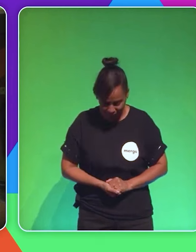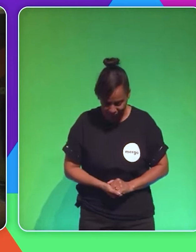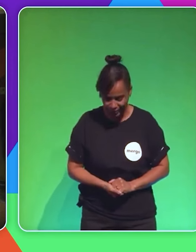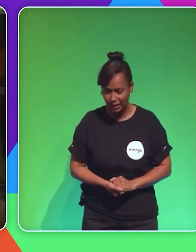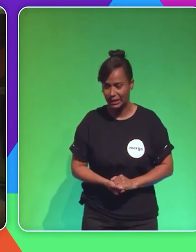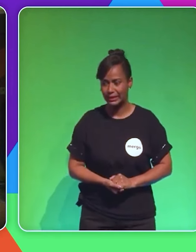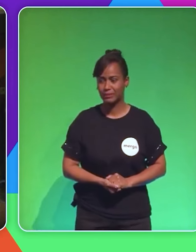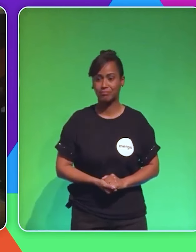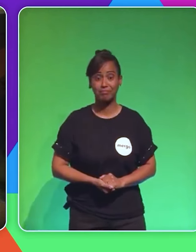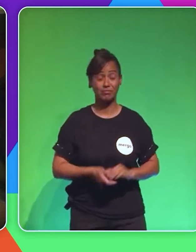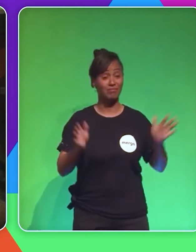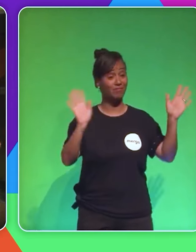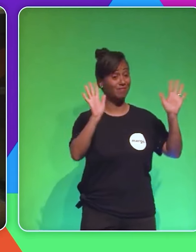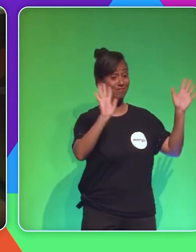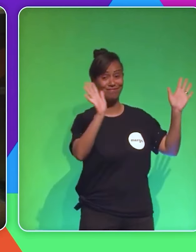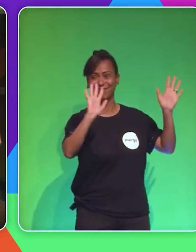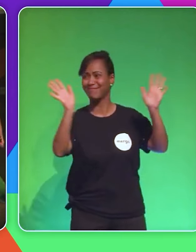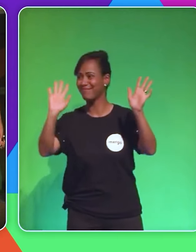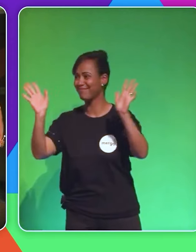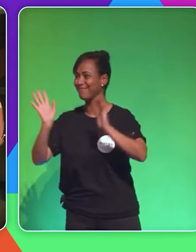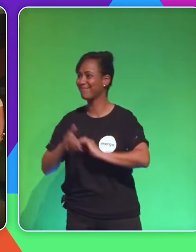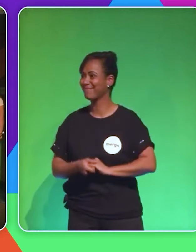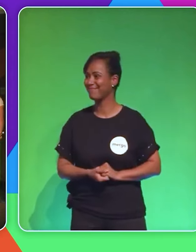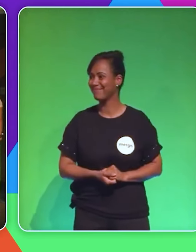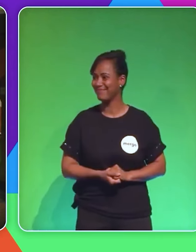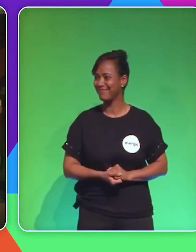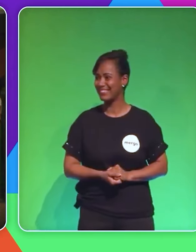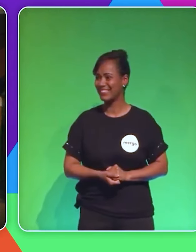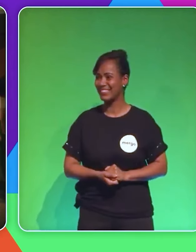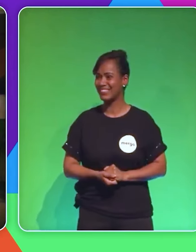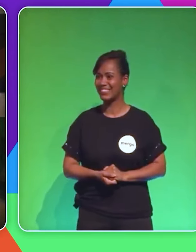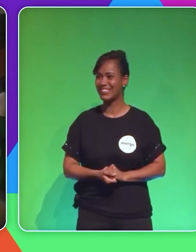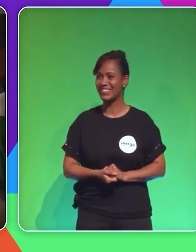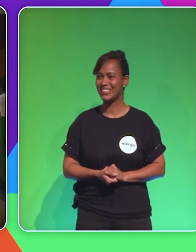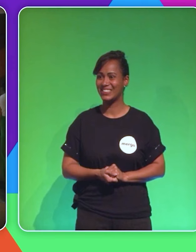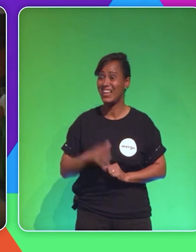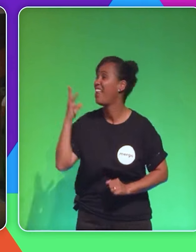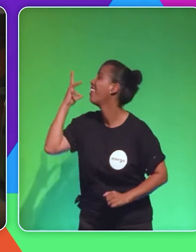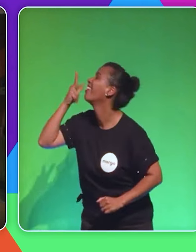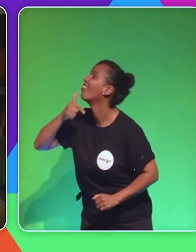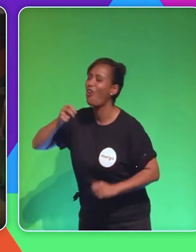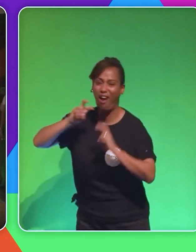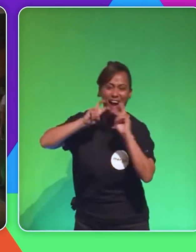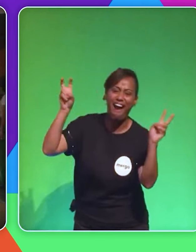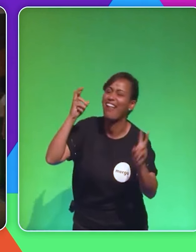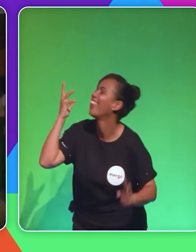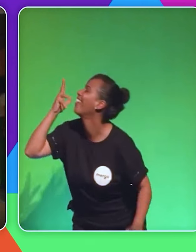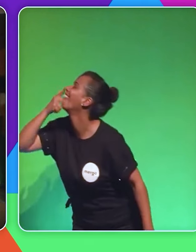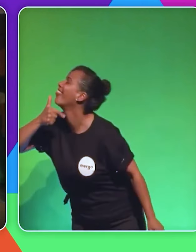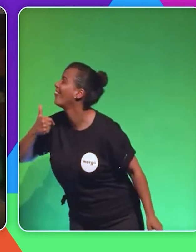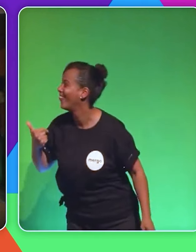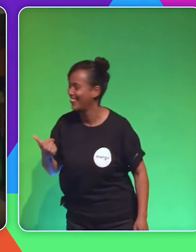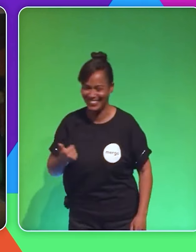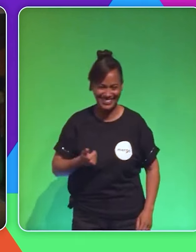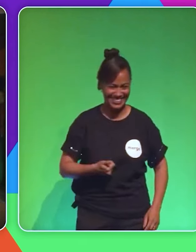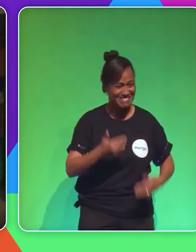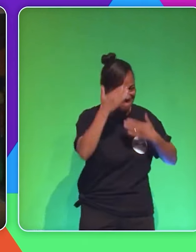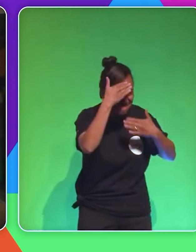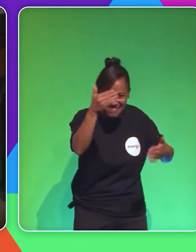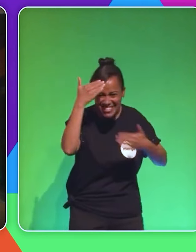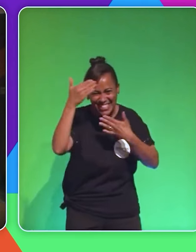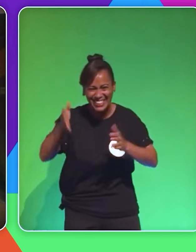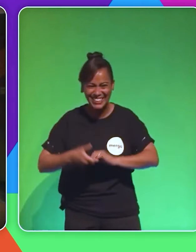bem-vindo olá olá agora sim obrigado ainda é você